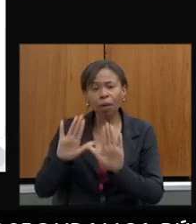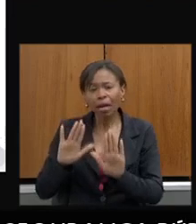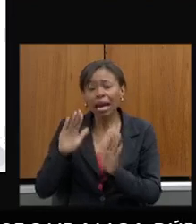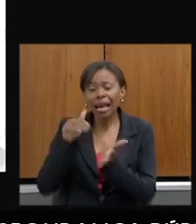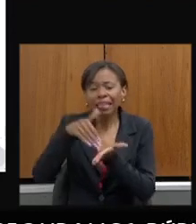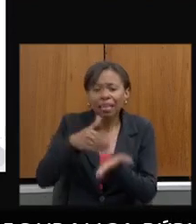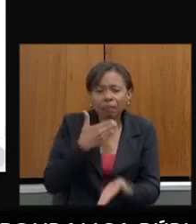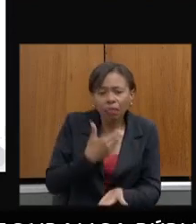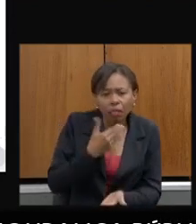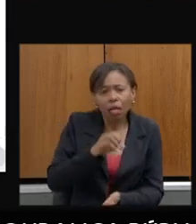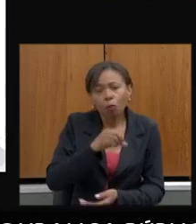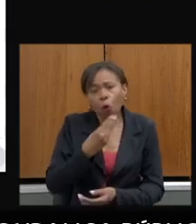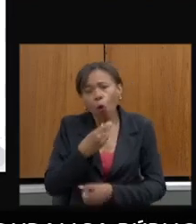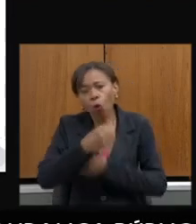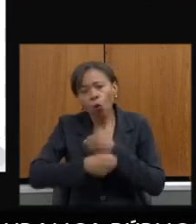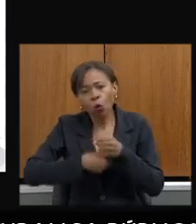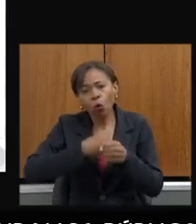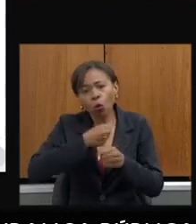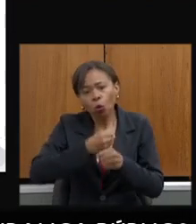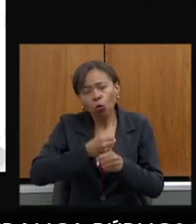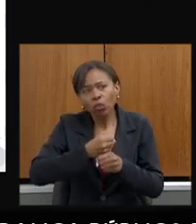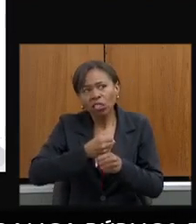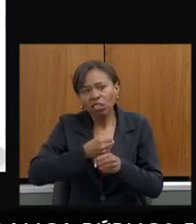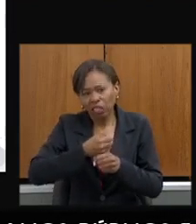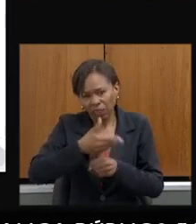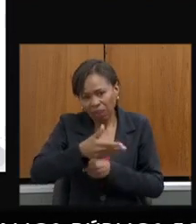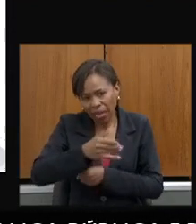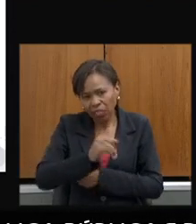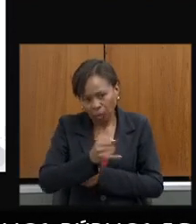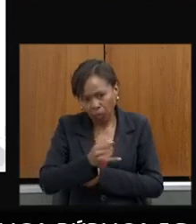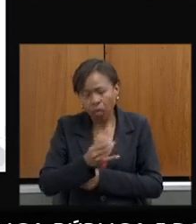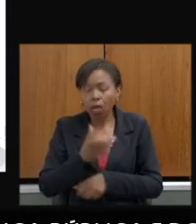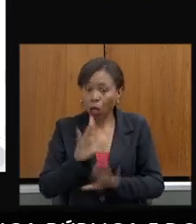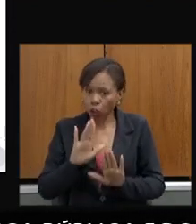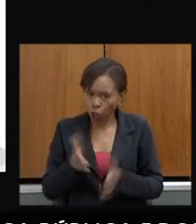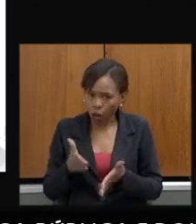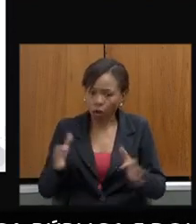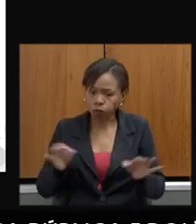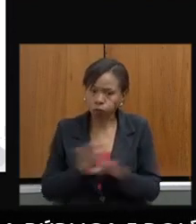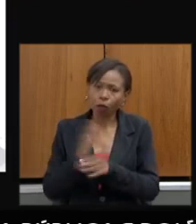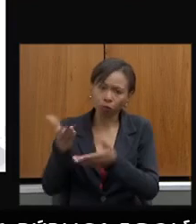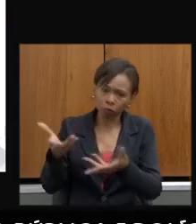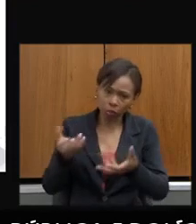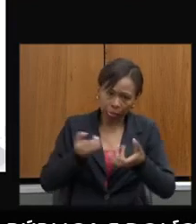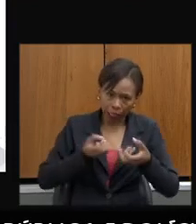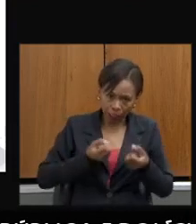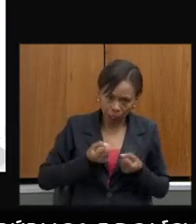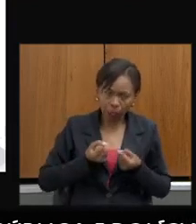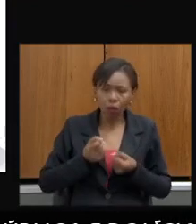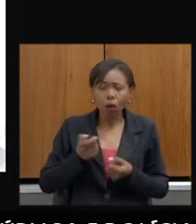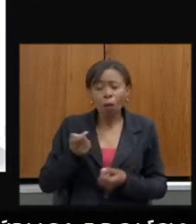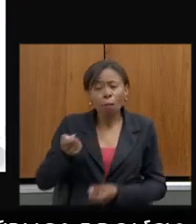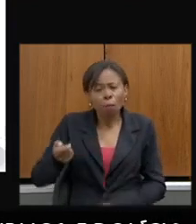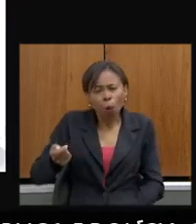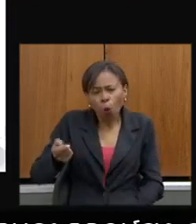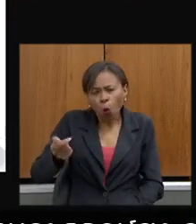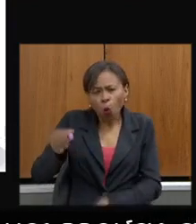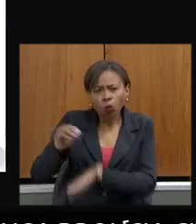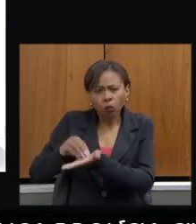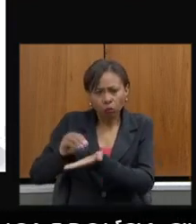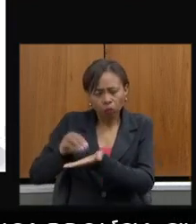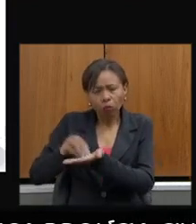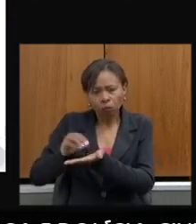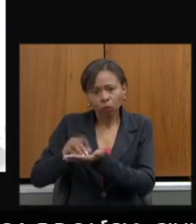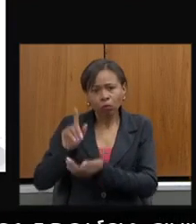do ano que vem esses vídeos já estão adquiridos em tão poucos aí não estão muito poucos